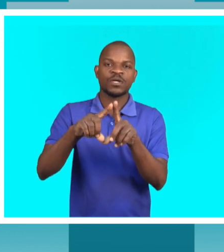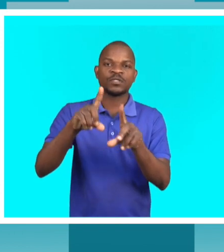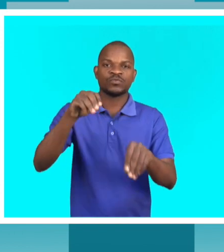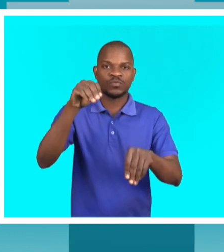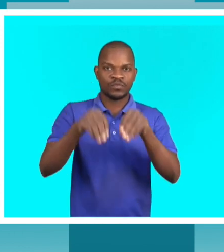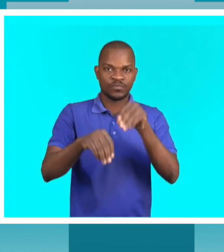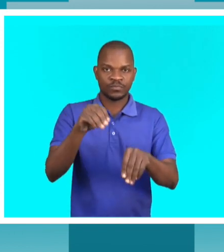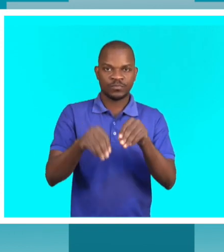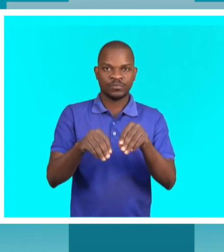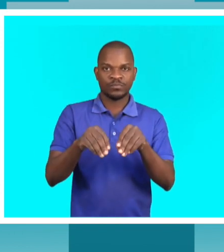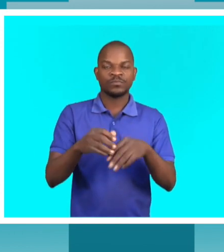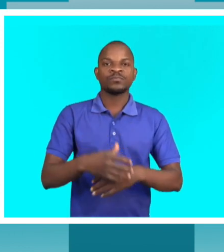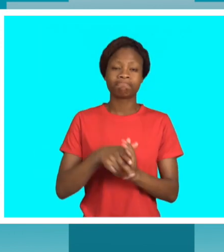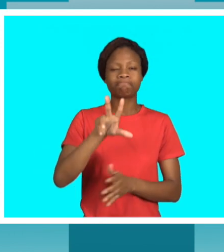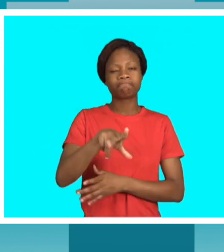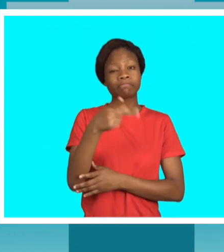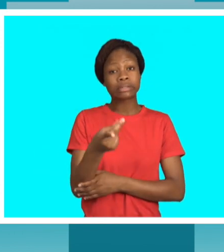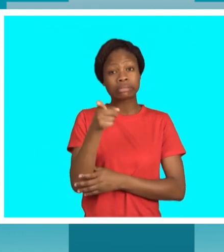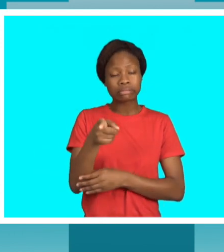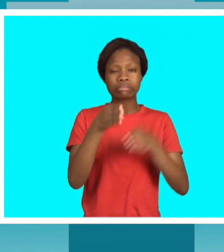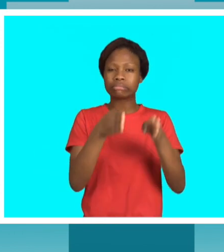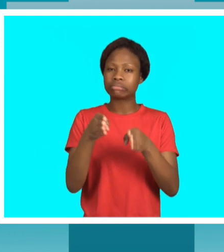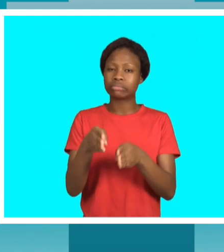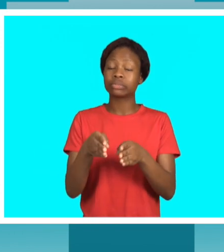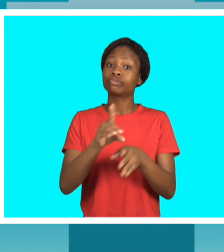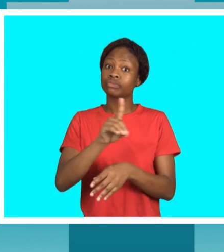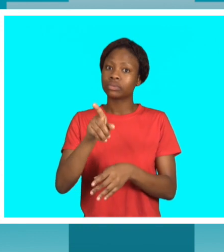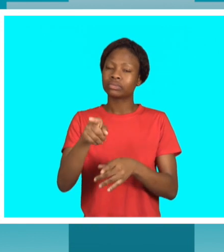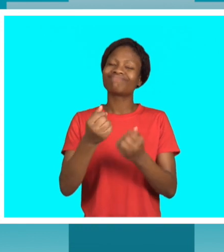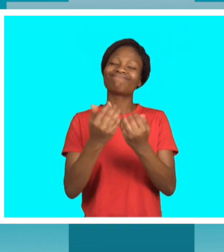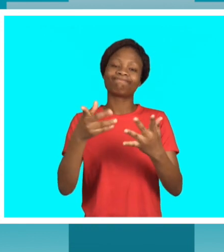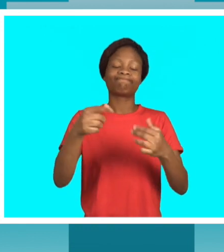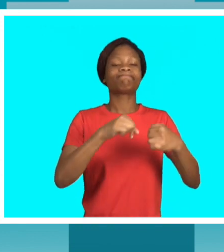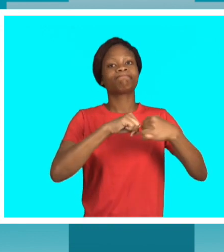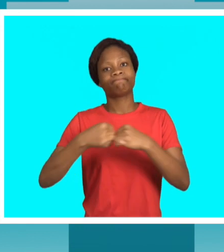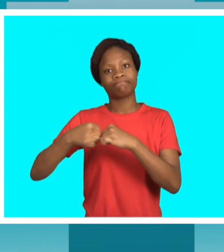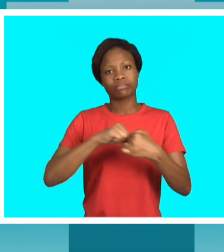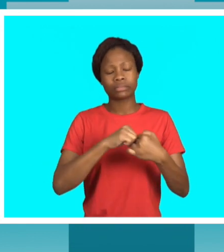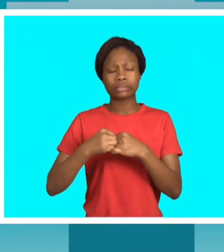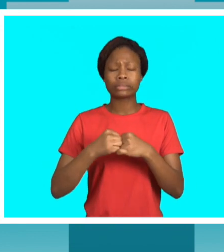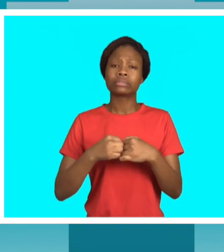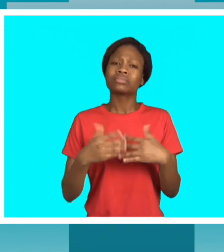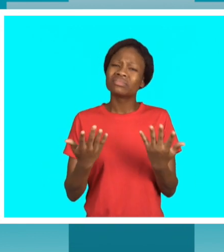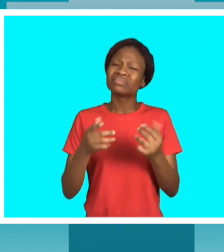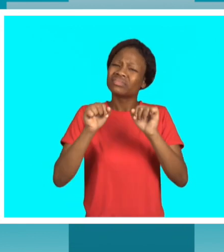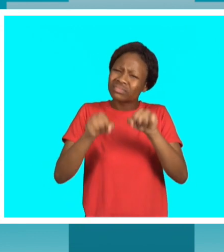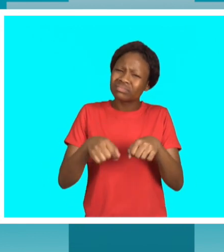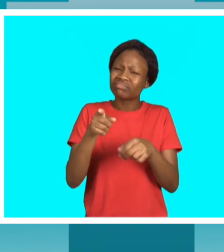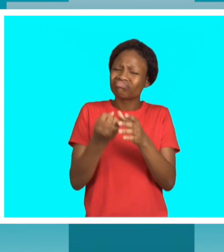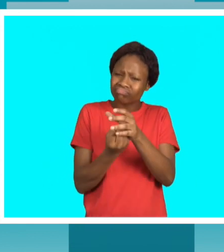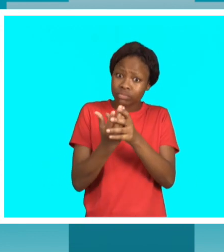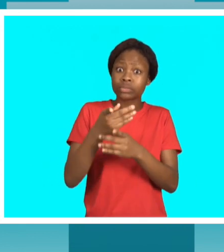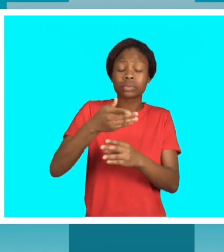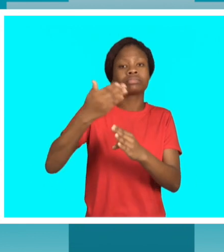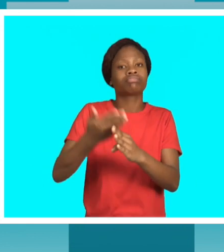pessoas vão exercer o direito cívico. Por outro lado, as pessoas com deficiência desafiam os partidos a criar